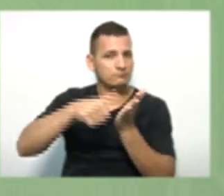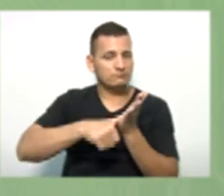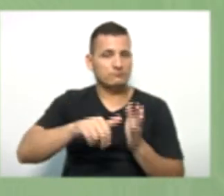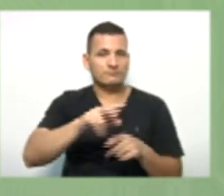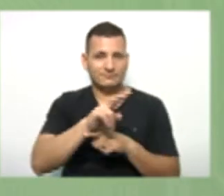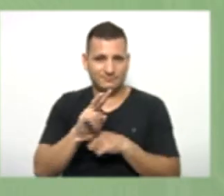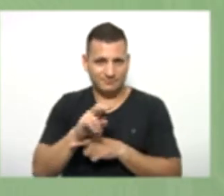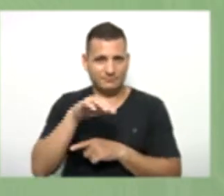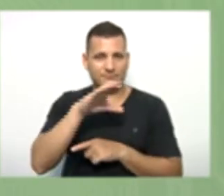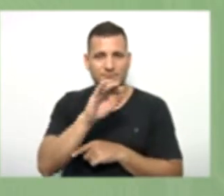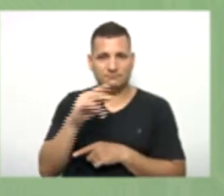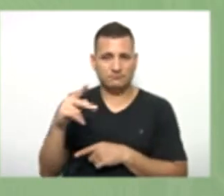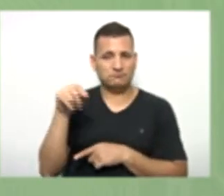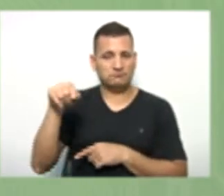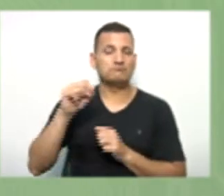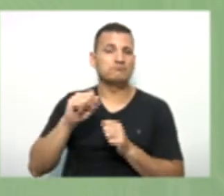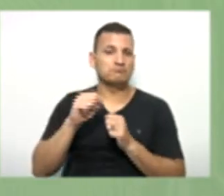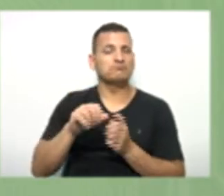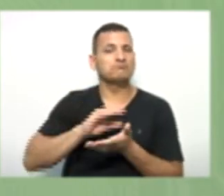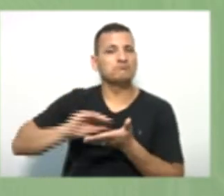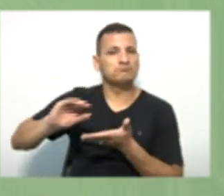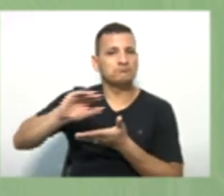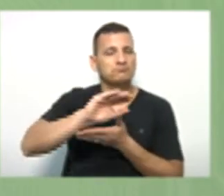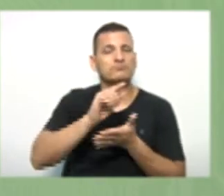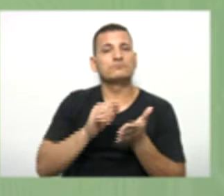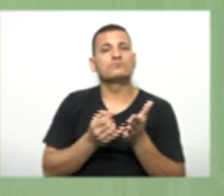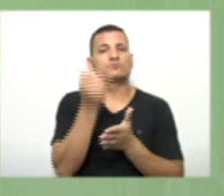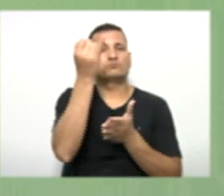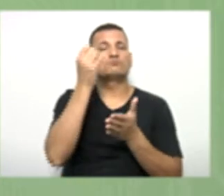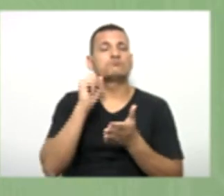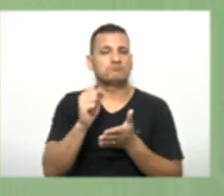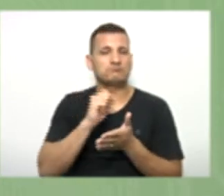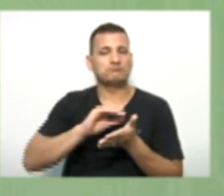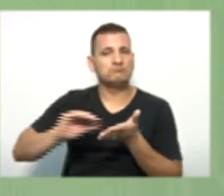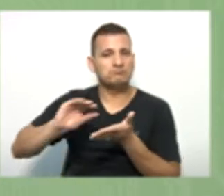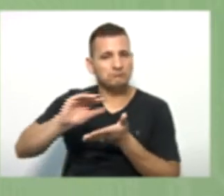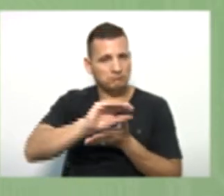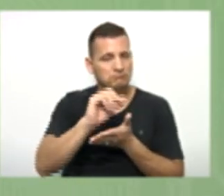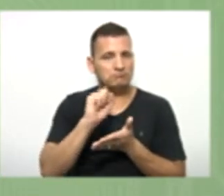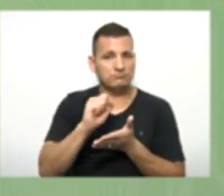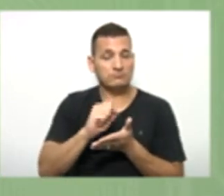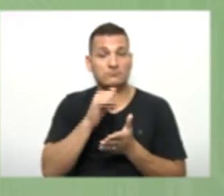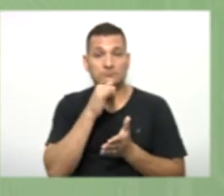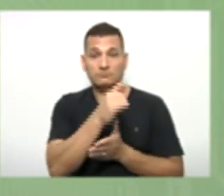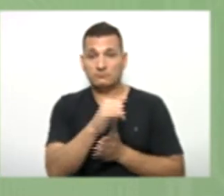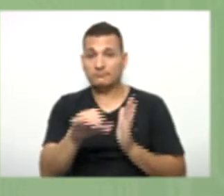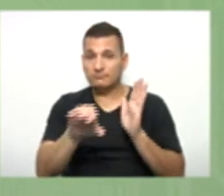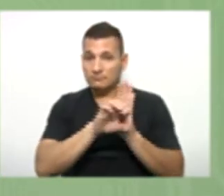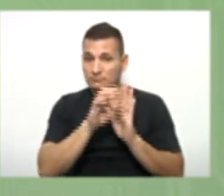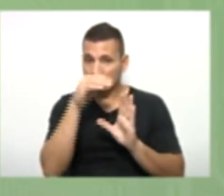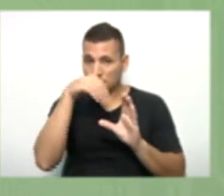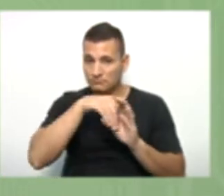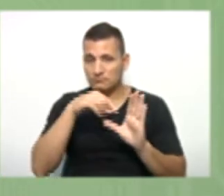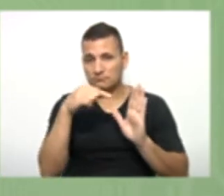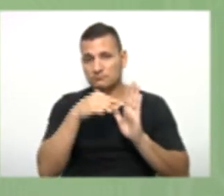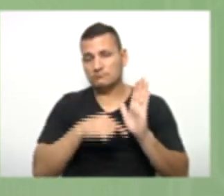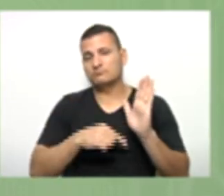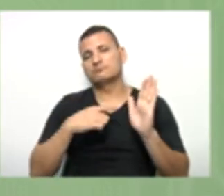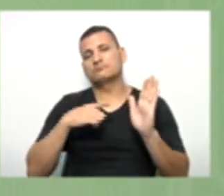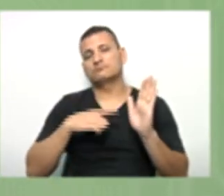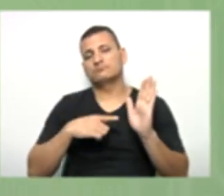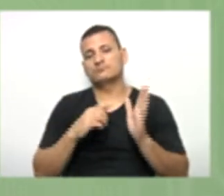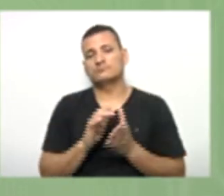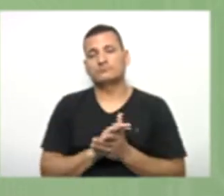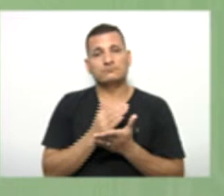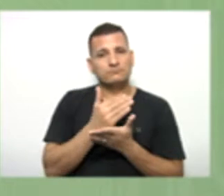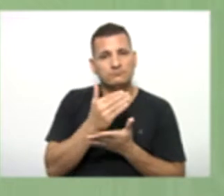crédito poderão receber esses juros do capital, desde que previsto no Estatuto. Das sobras